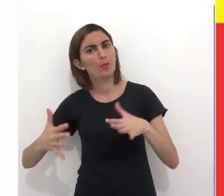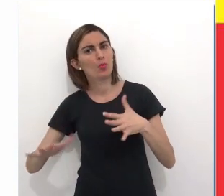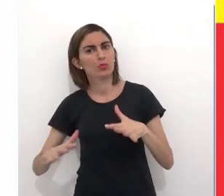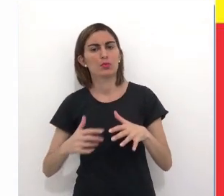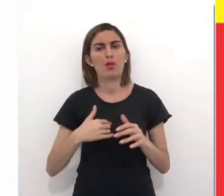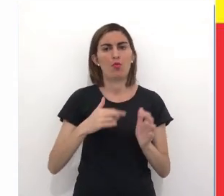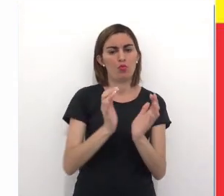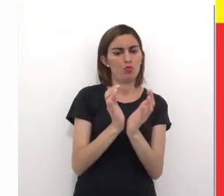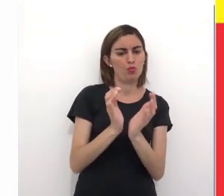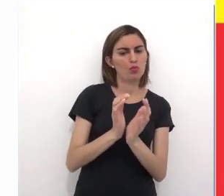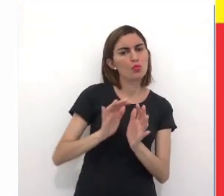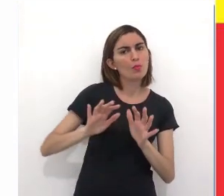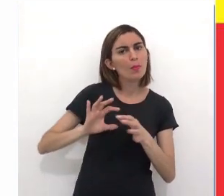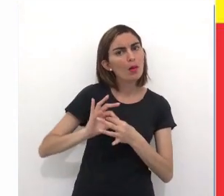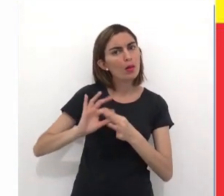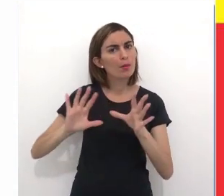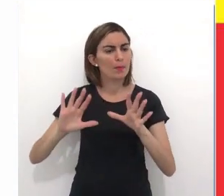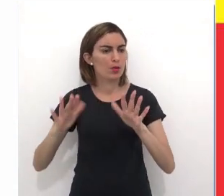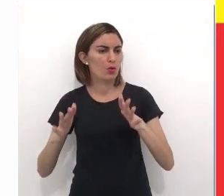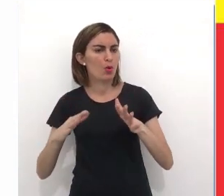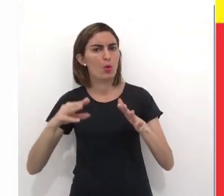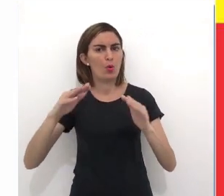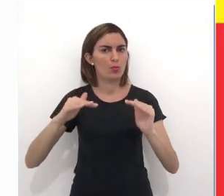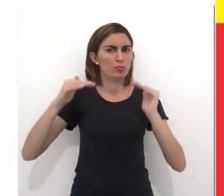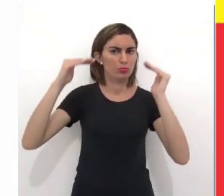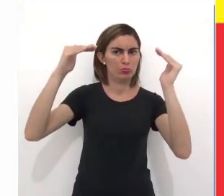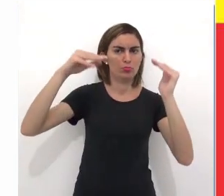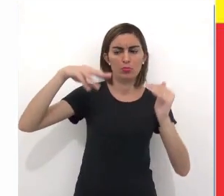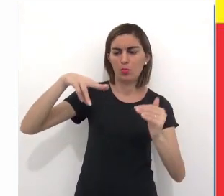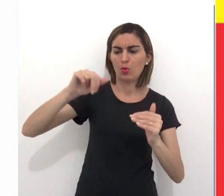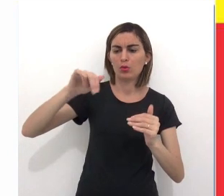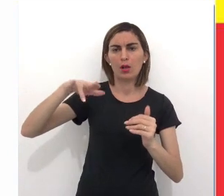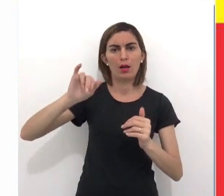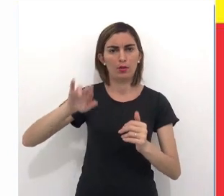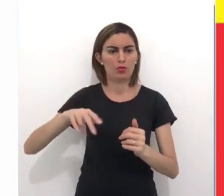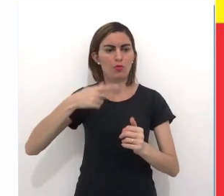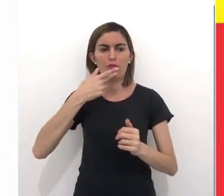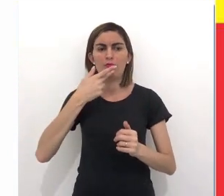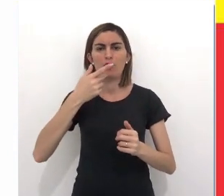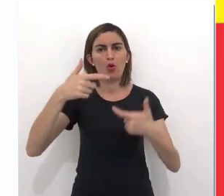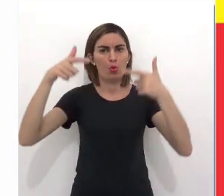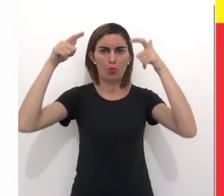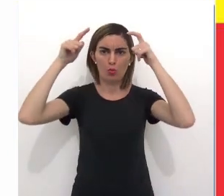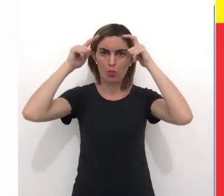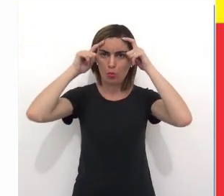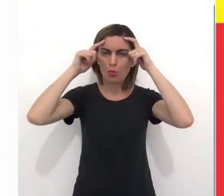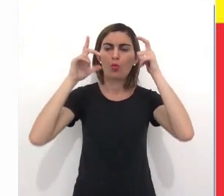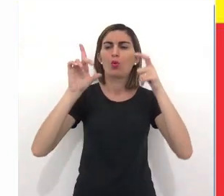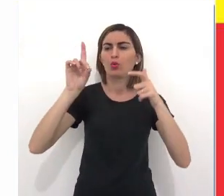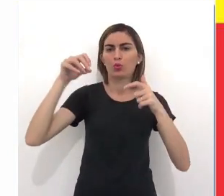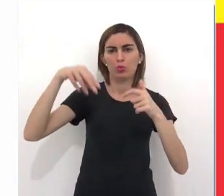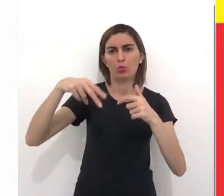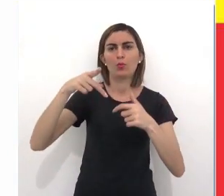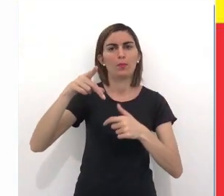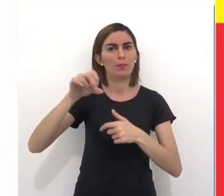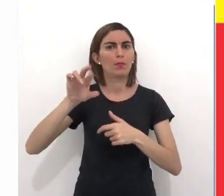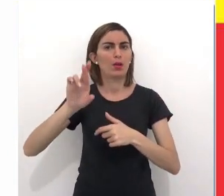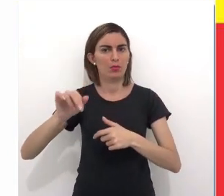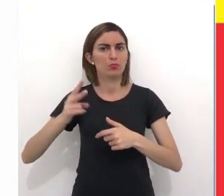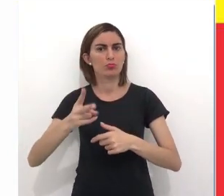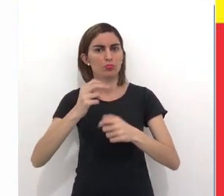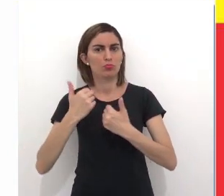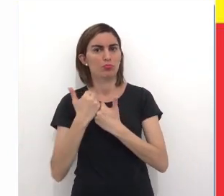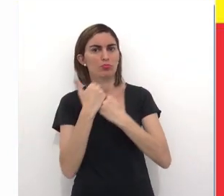moderados. Os liberais moderados eram monarquistas que sustentavam a coroação de Dom Pedro